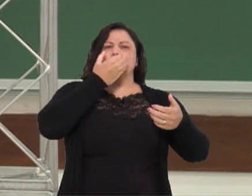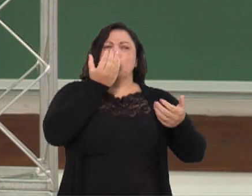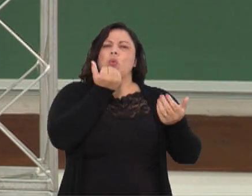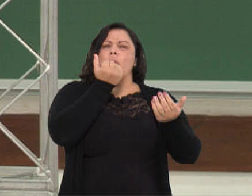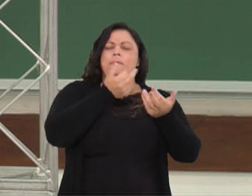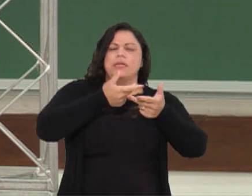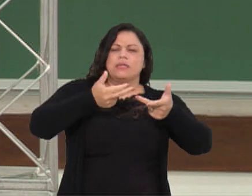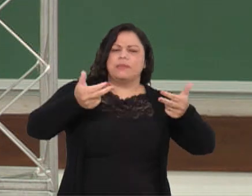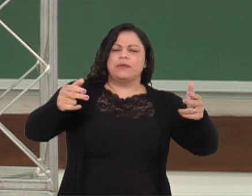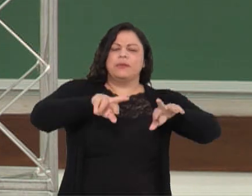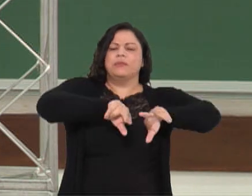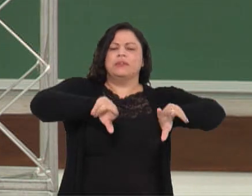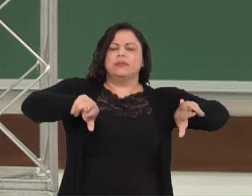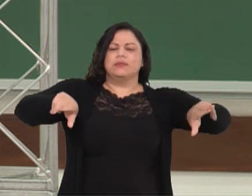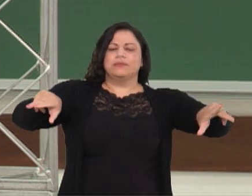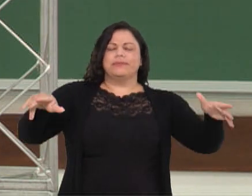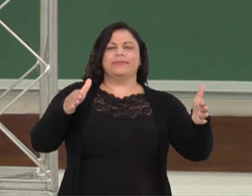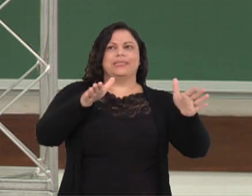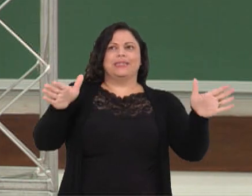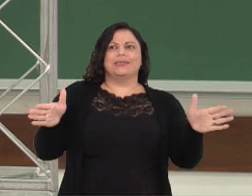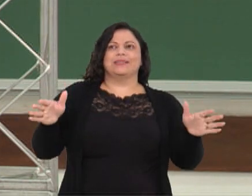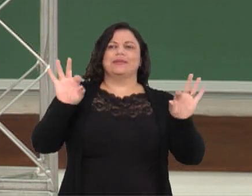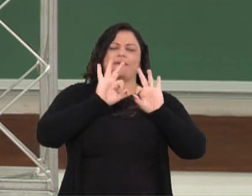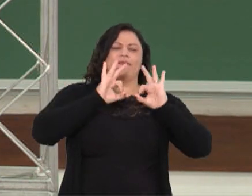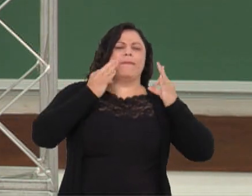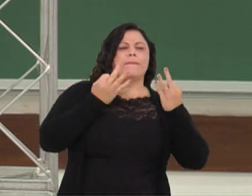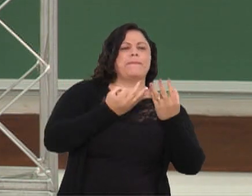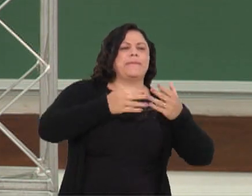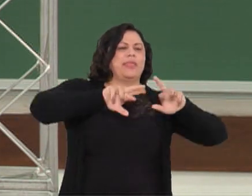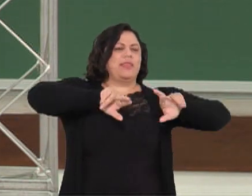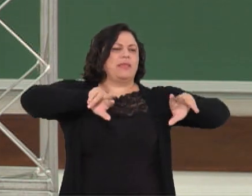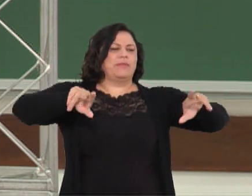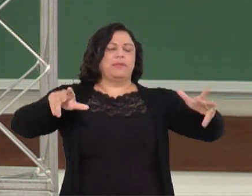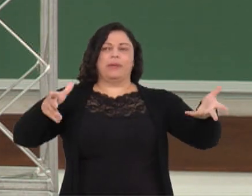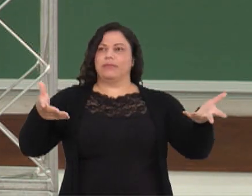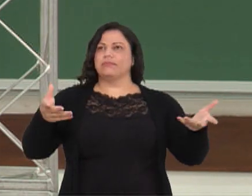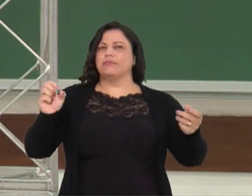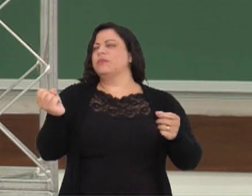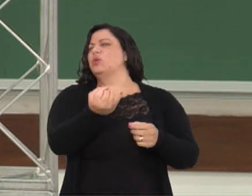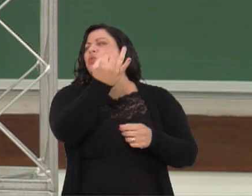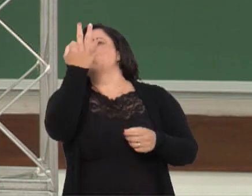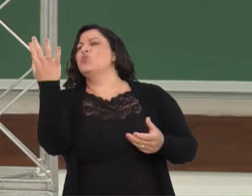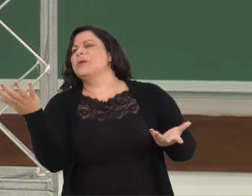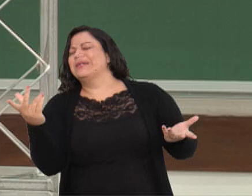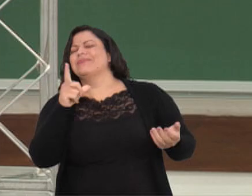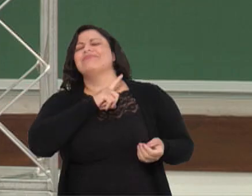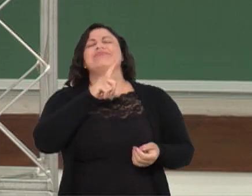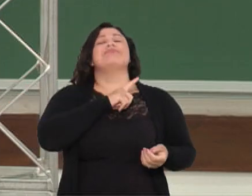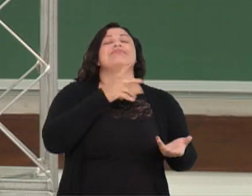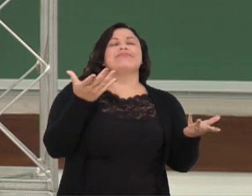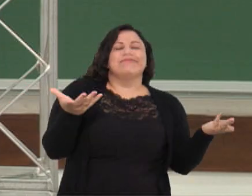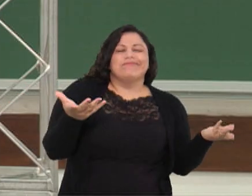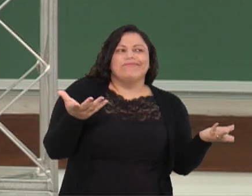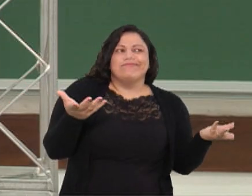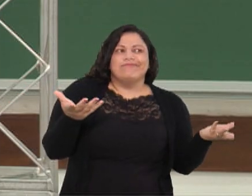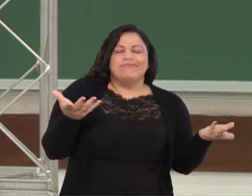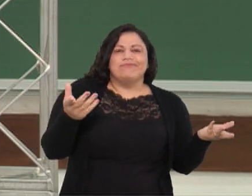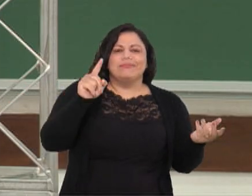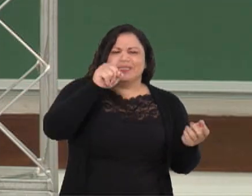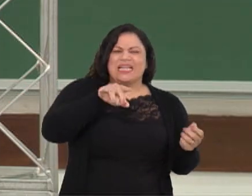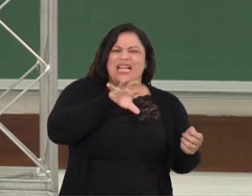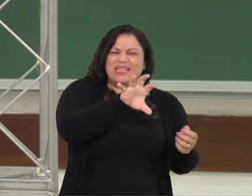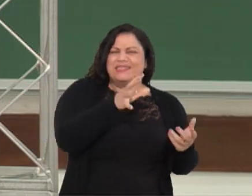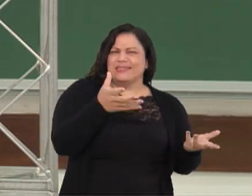assim? Essa foi a minha resposta. Mas em filosofia, nós podemos ter muitas respostas,